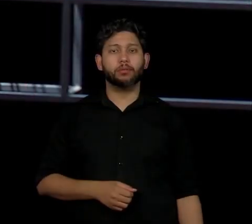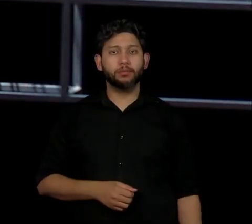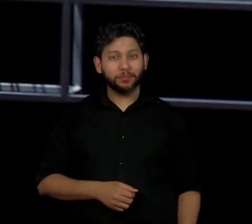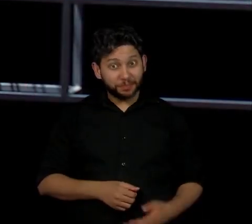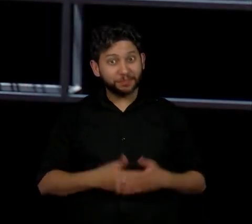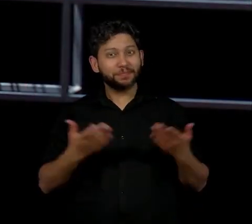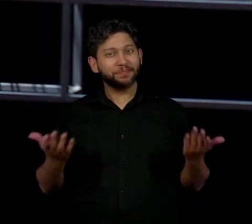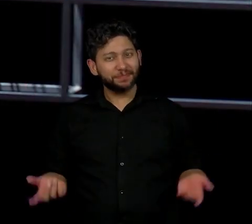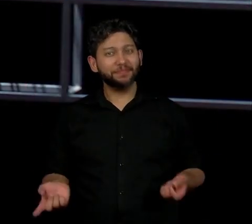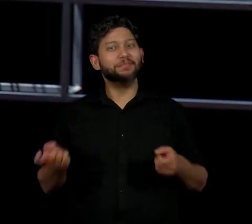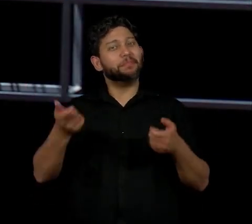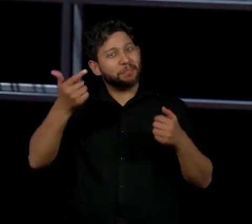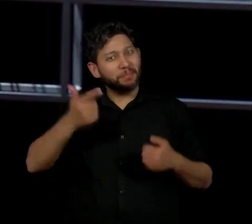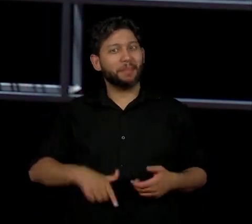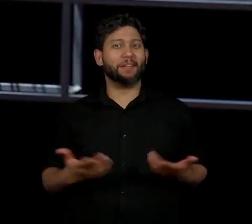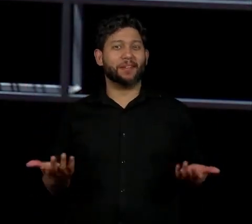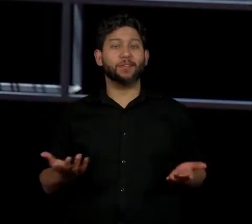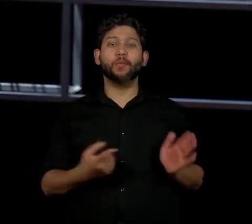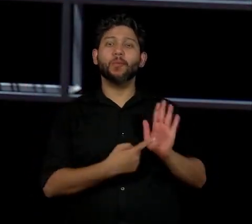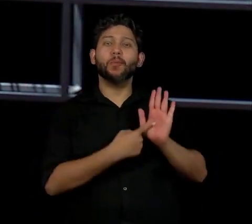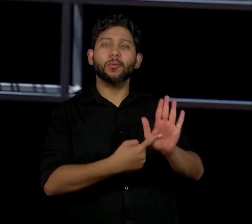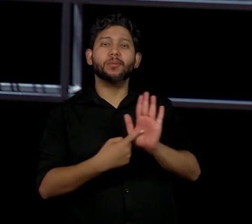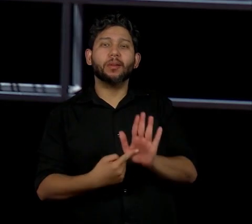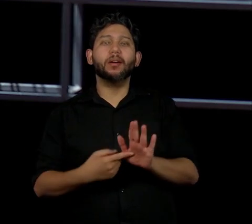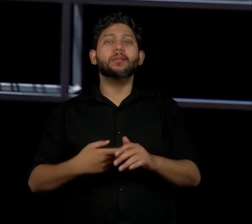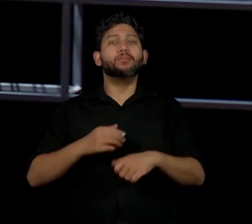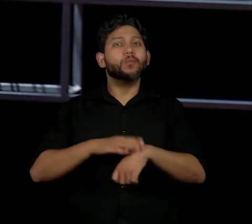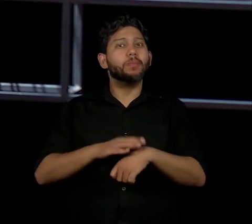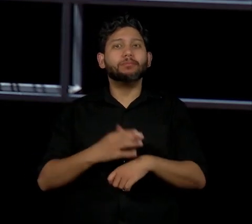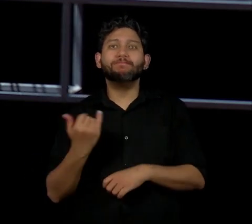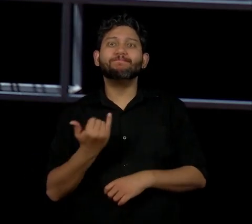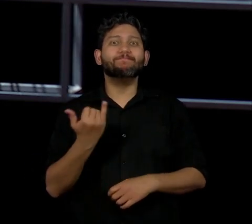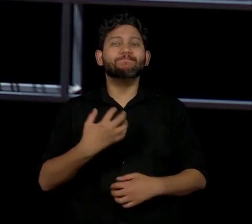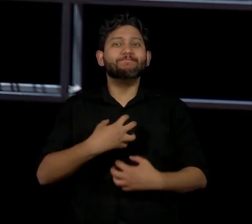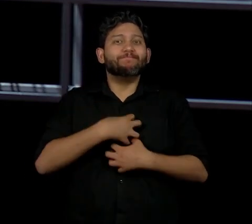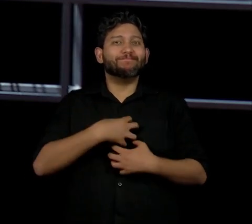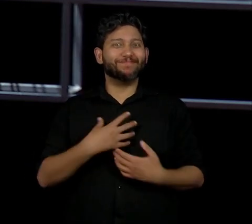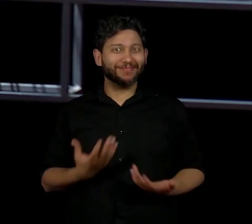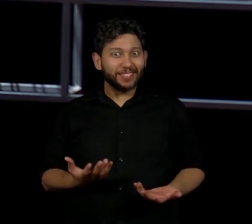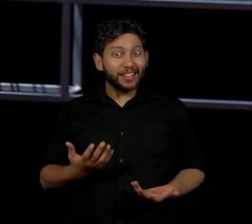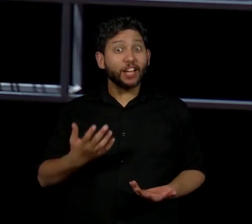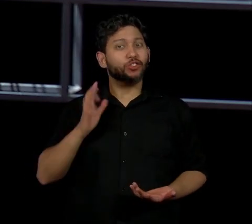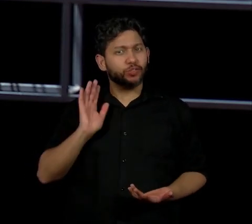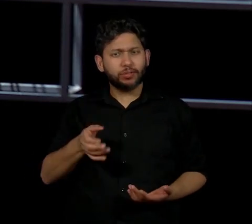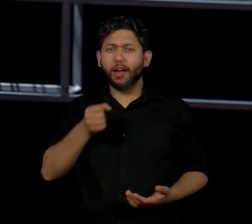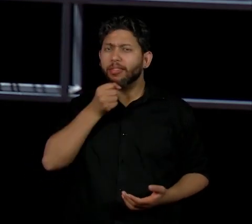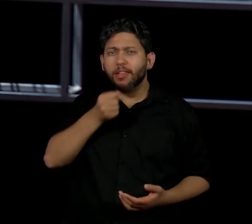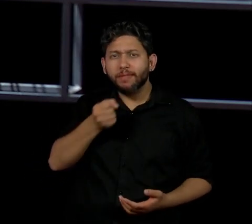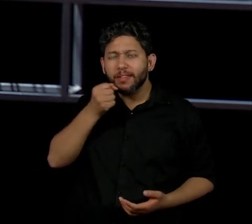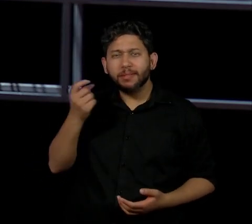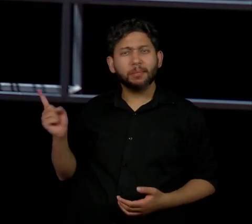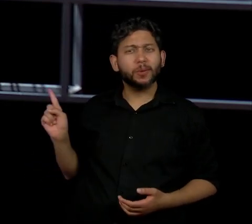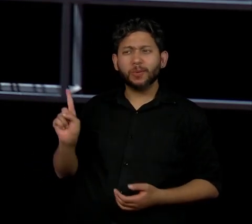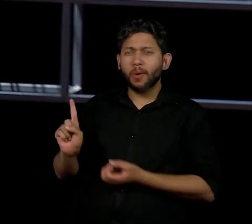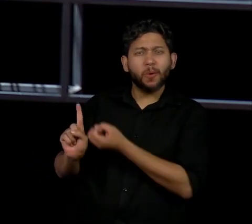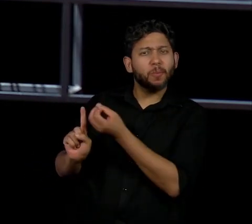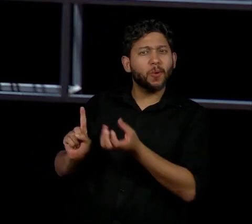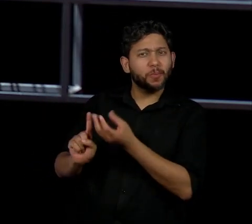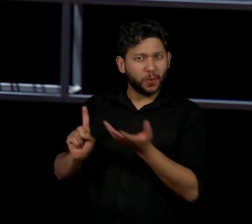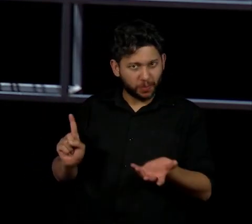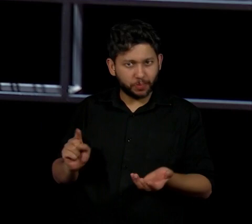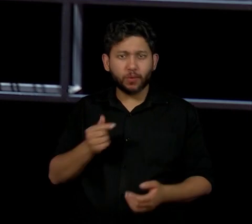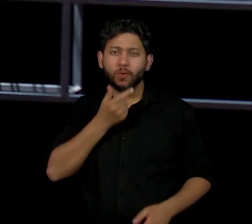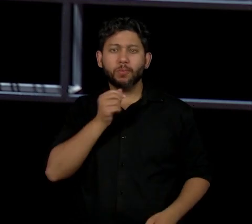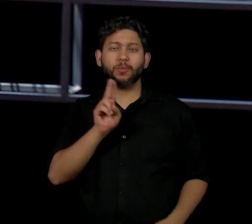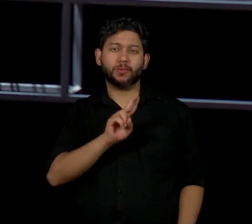Estamos de volta e já vamos mostrar mais um momento marcante das entrevistas que fizemos aqui no Persona, que é com o ator Paulo